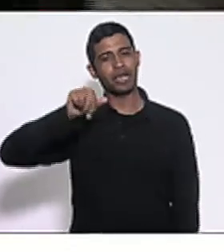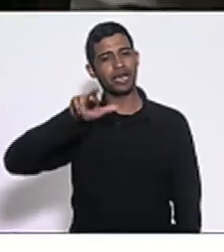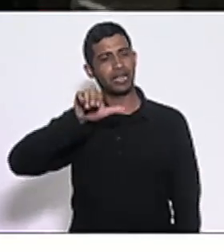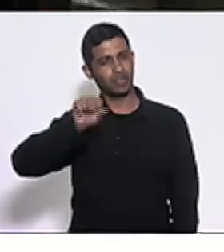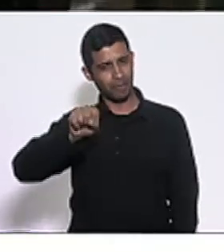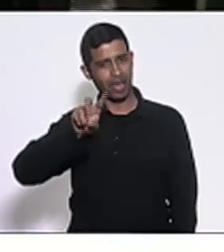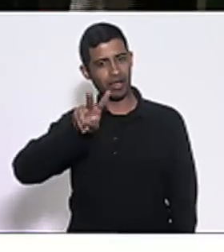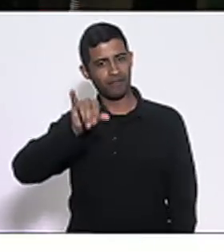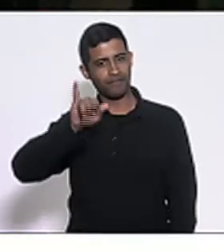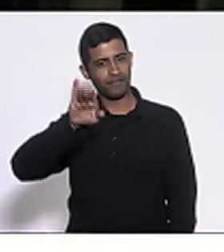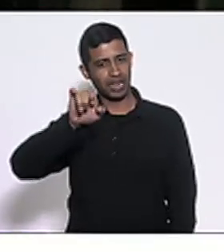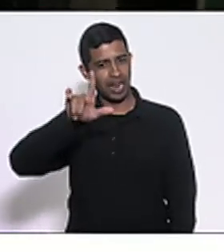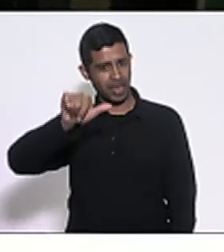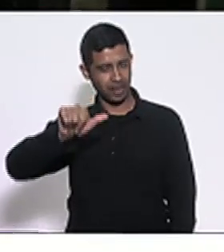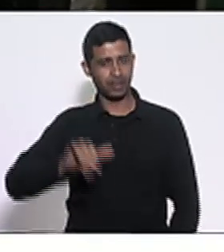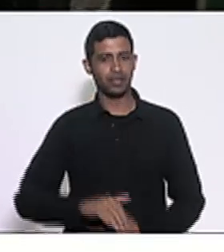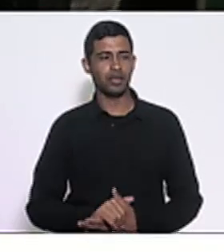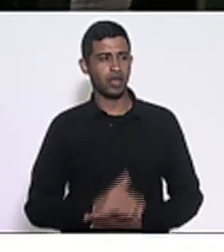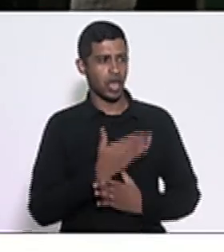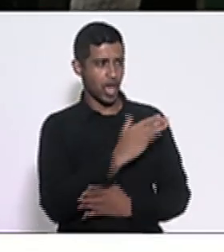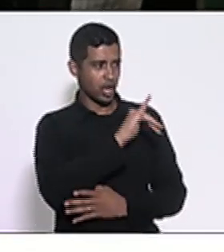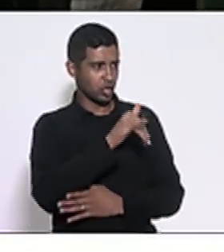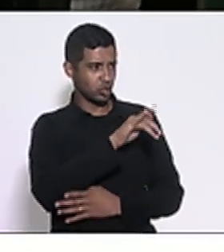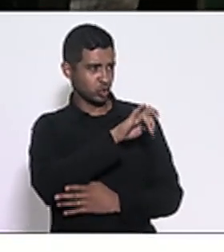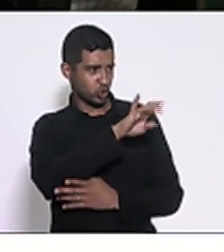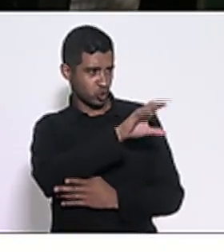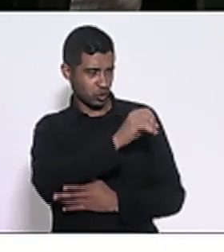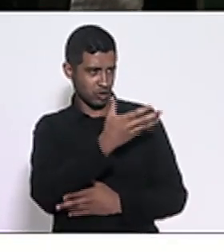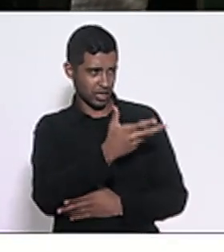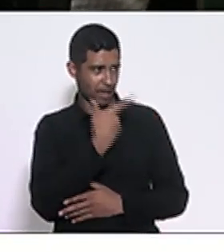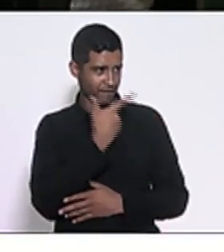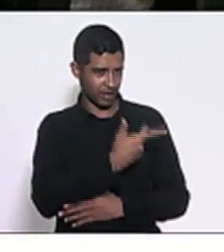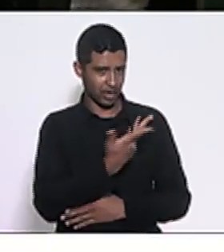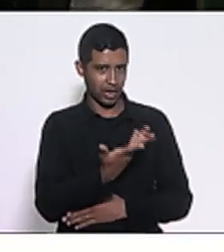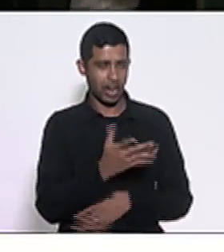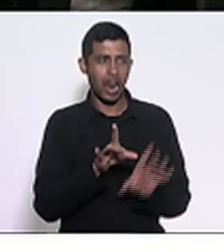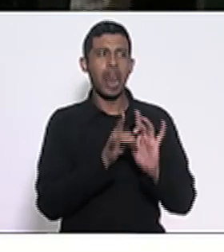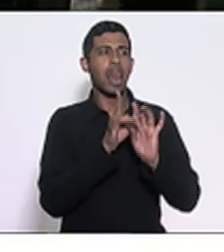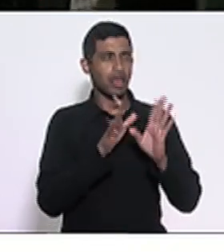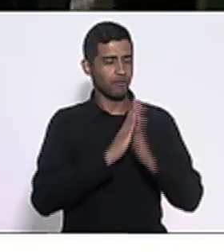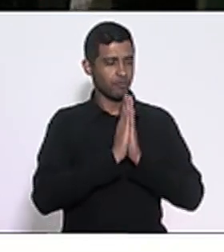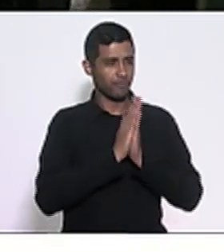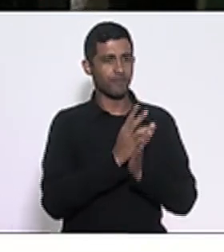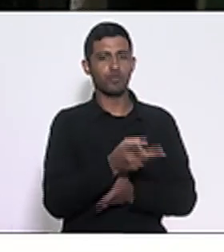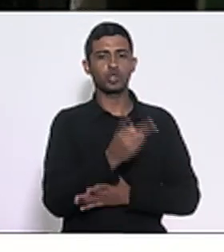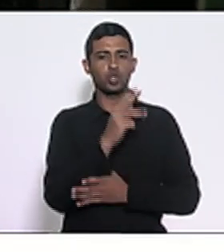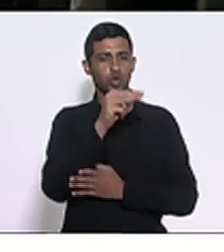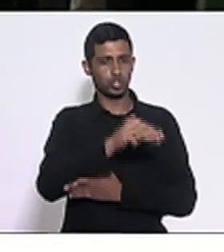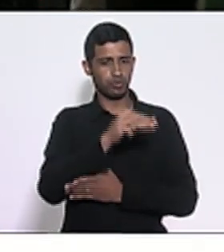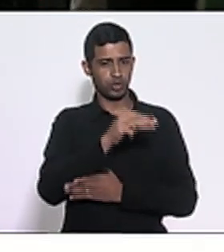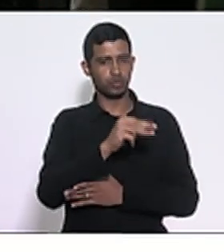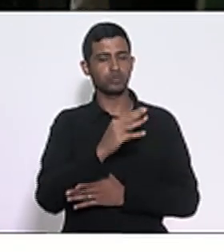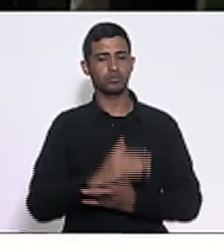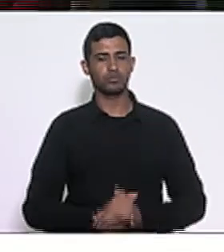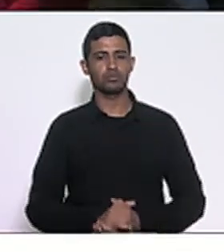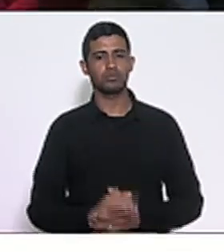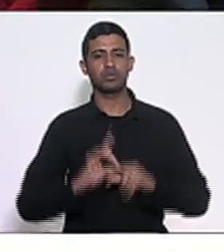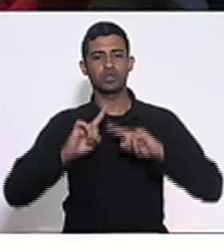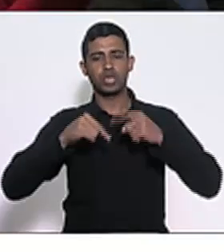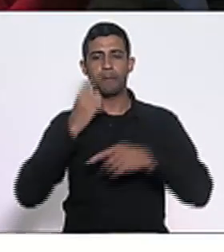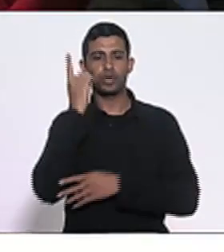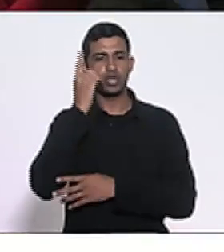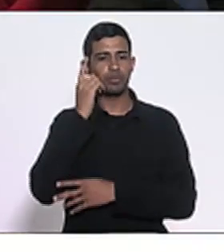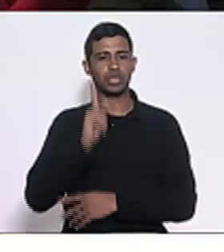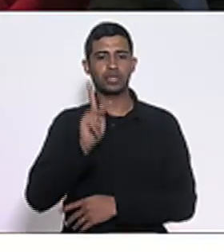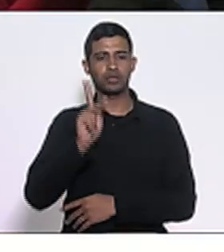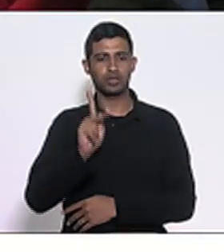Vilela. Júlio, quer fazer algum complemento ou não? Então, por gentileza, mais 2 minutos para passar aqui para o deputado Alexandre Knoploch.